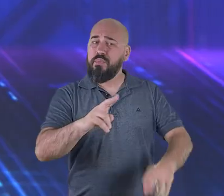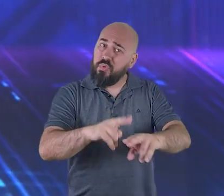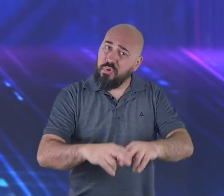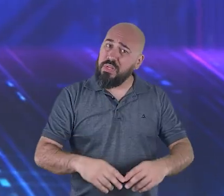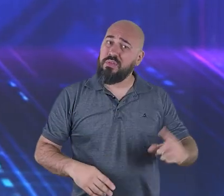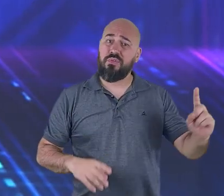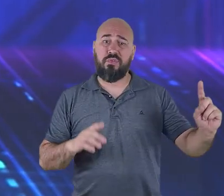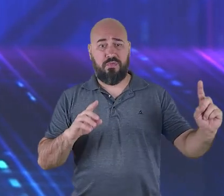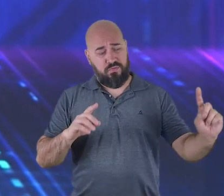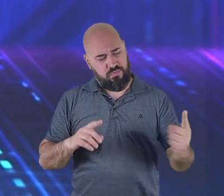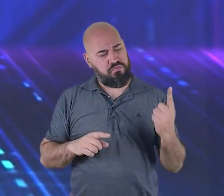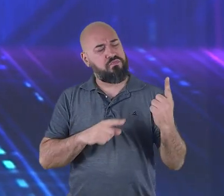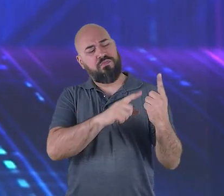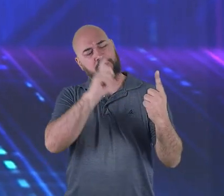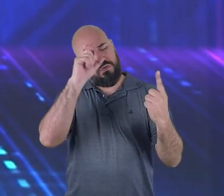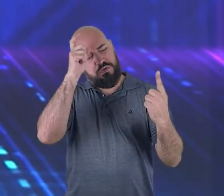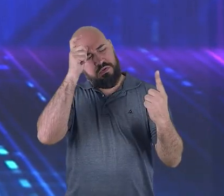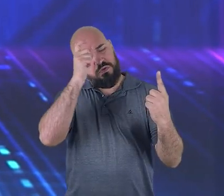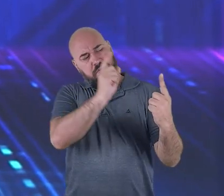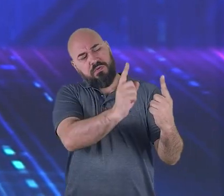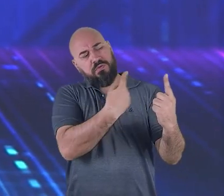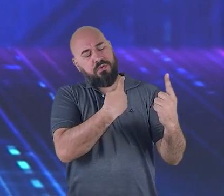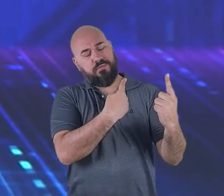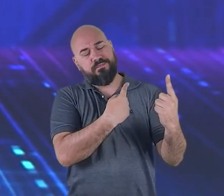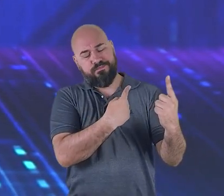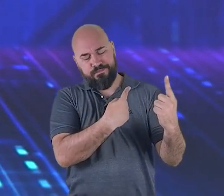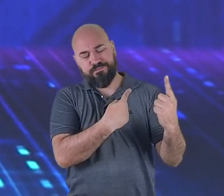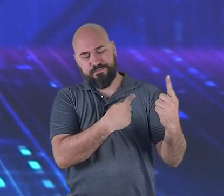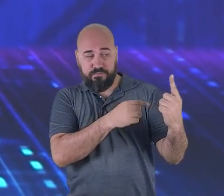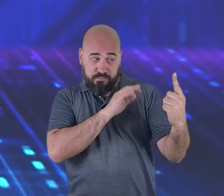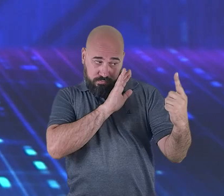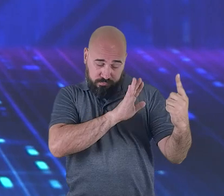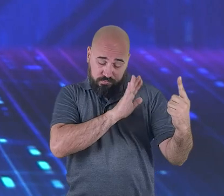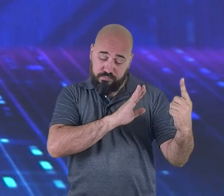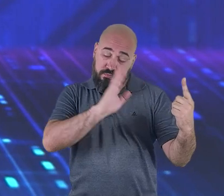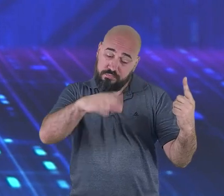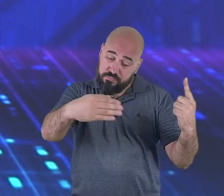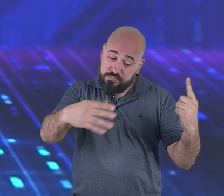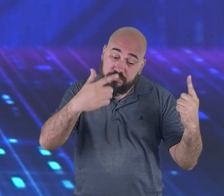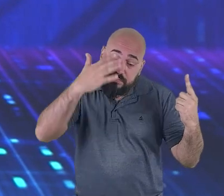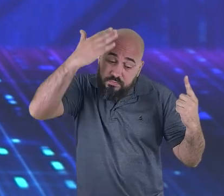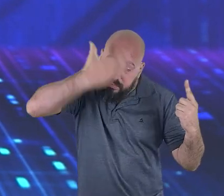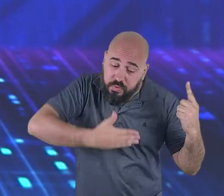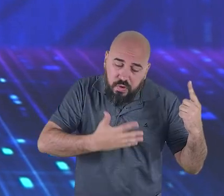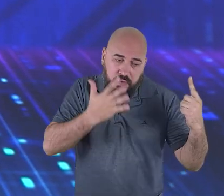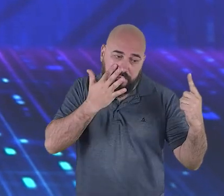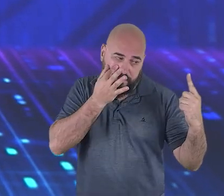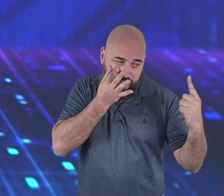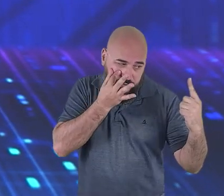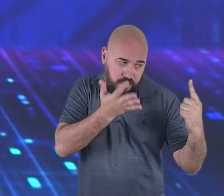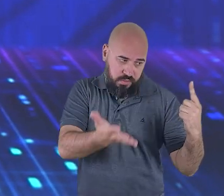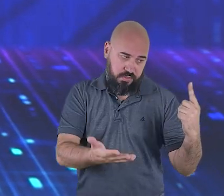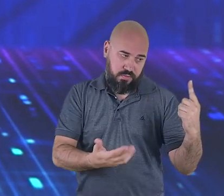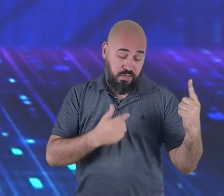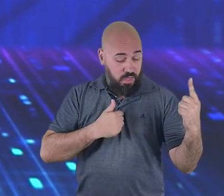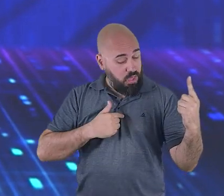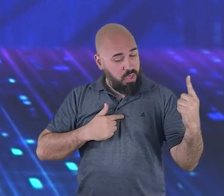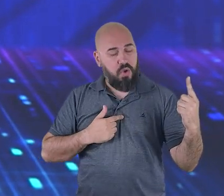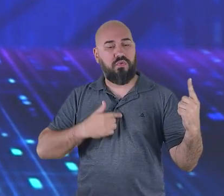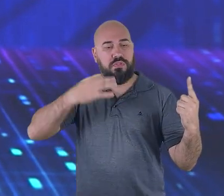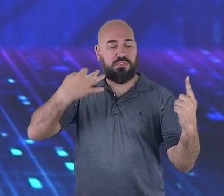ocorram. Cristo se referiu a este princípio na parábola do joio e do